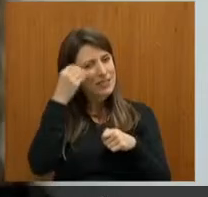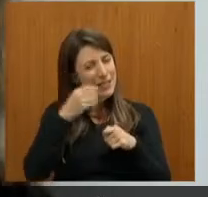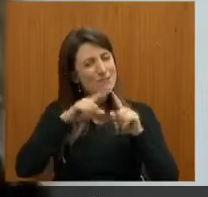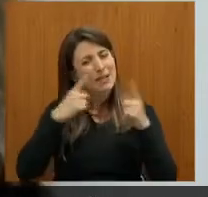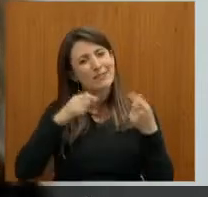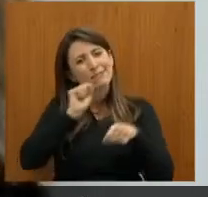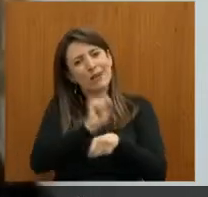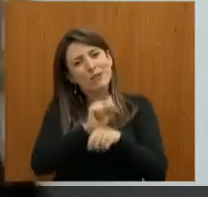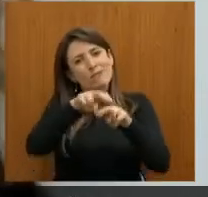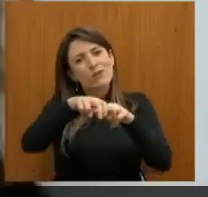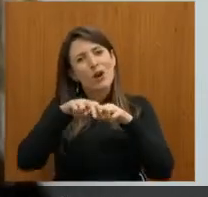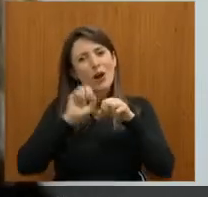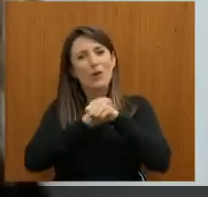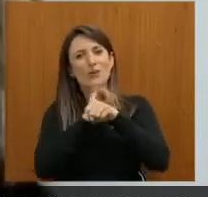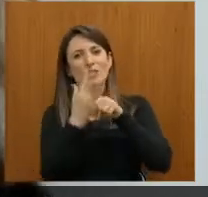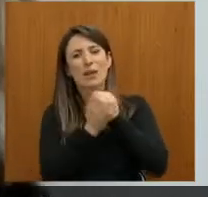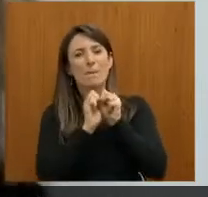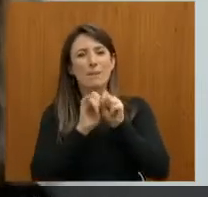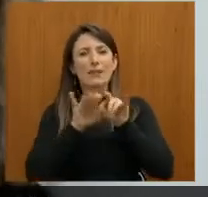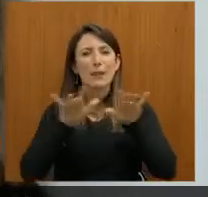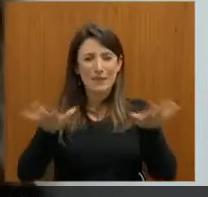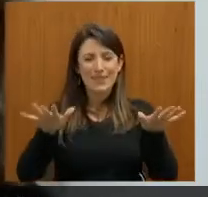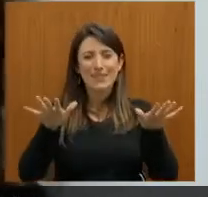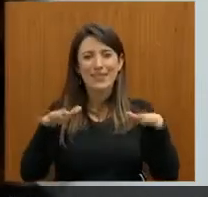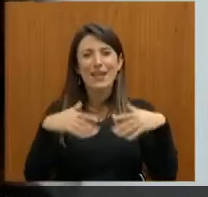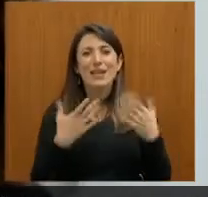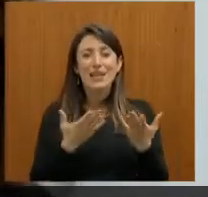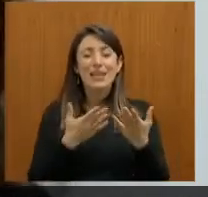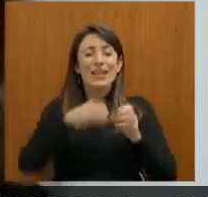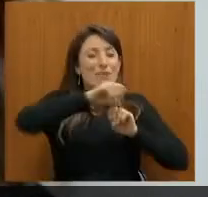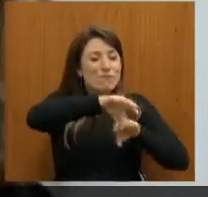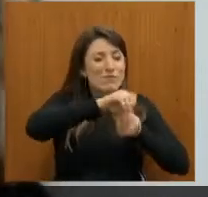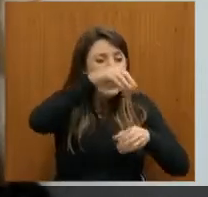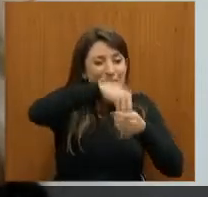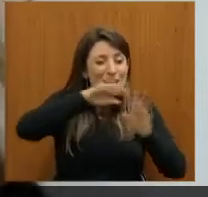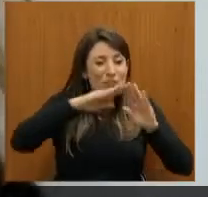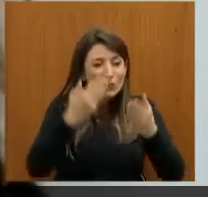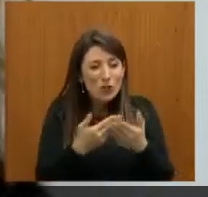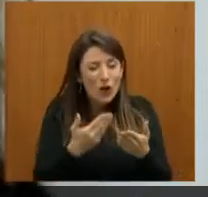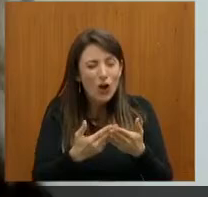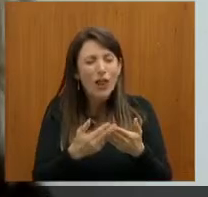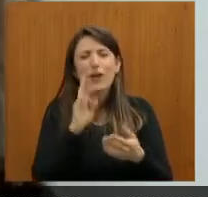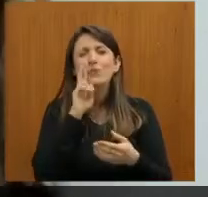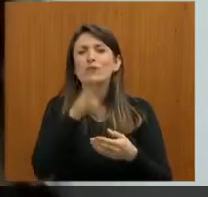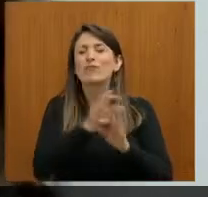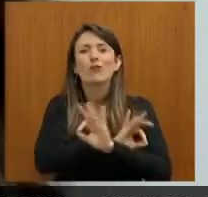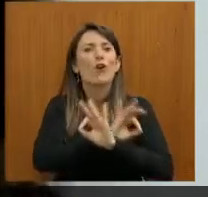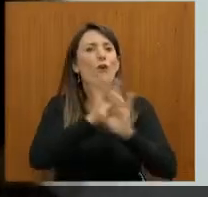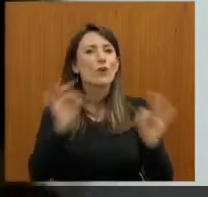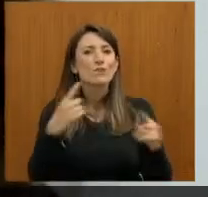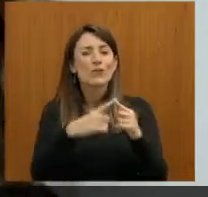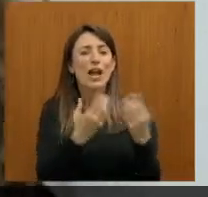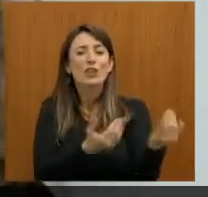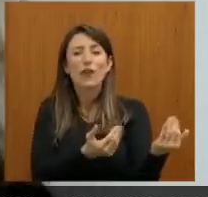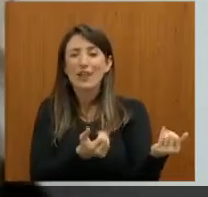por causa da pandemia e o resultado ele é maravilhoso os nossos adolescente não adolescente carente de